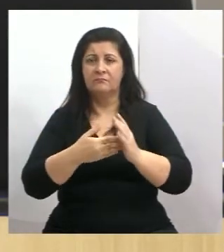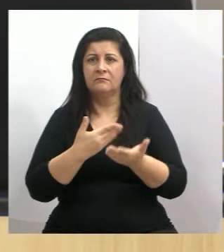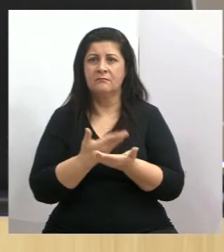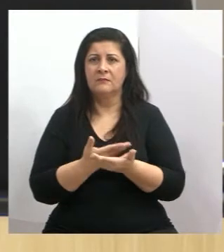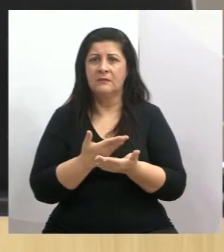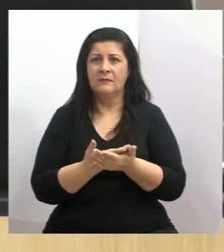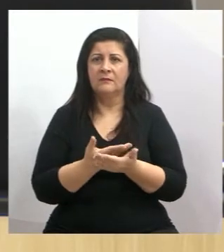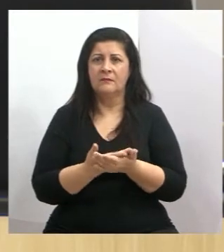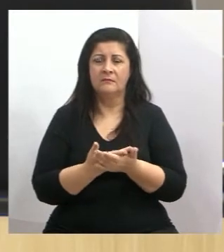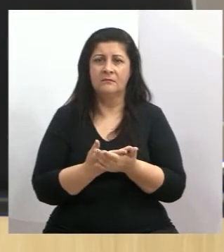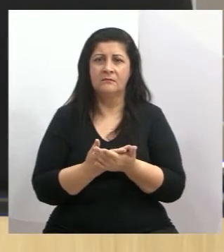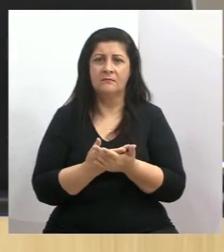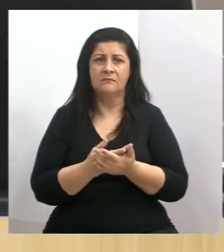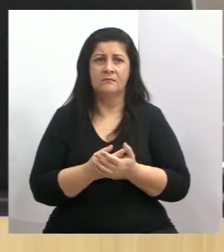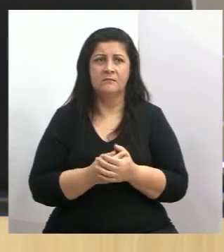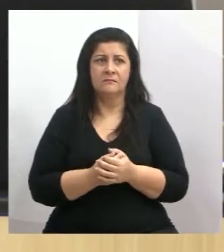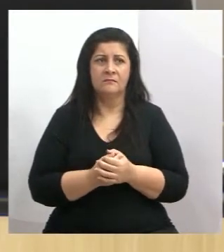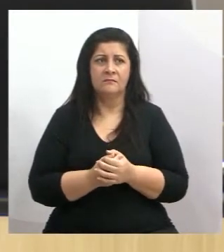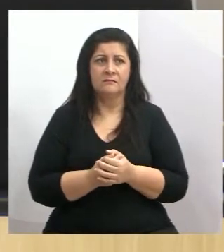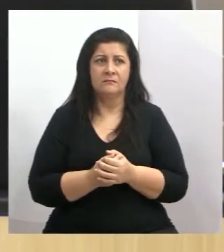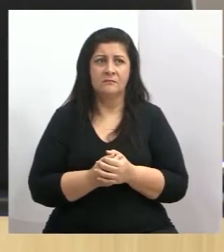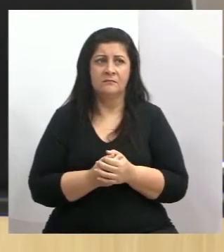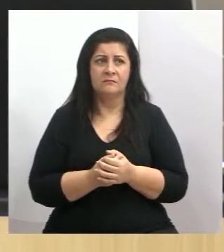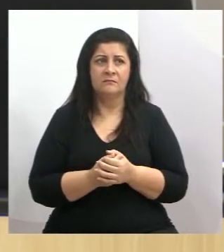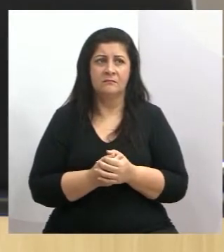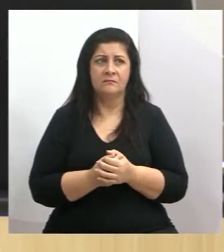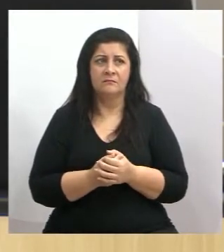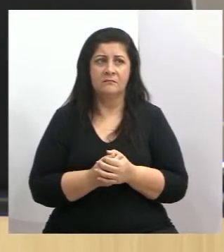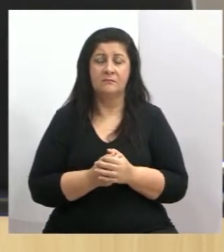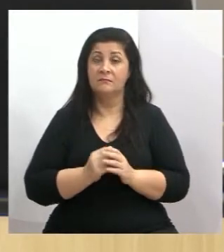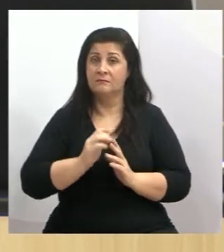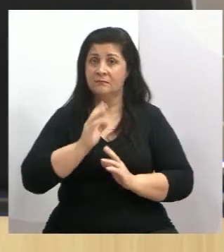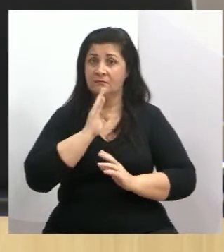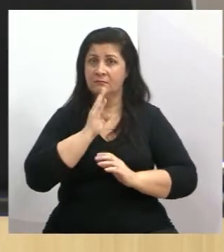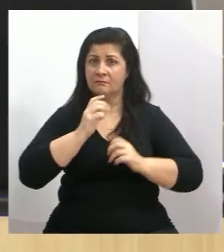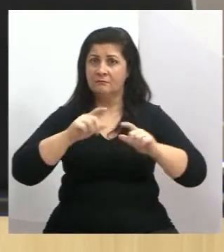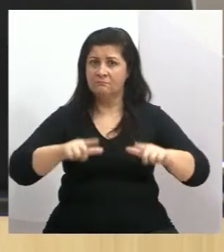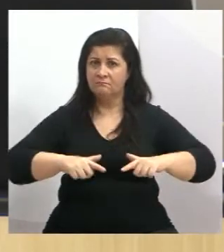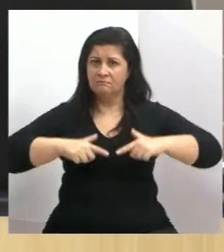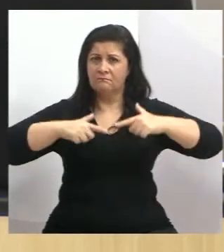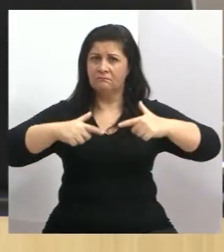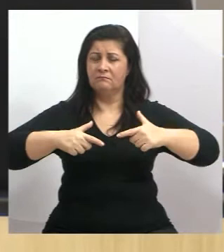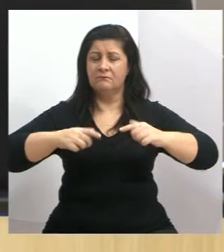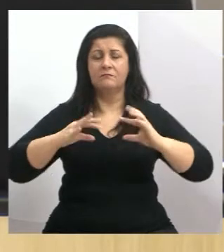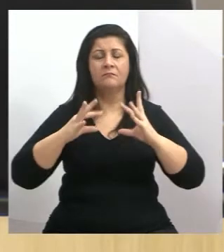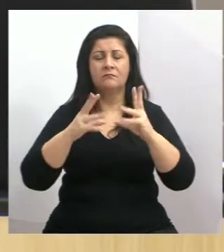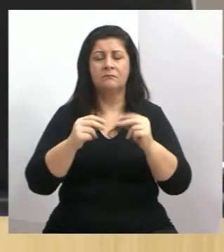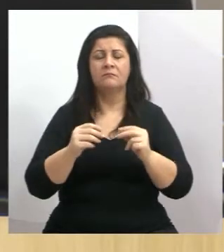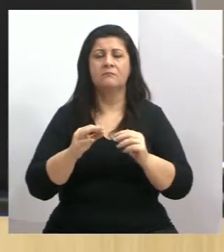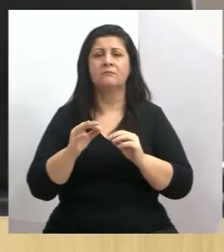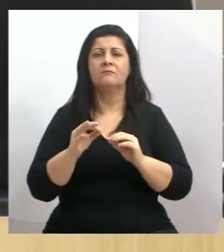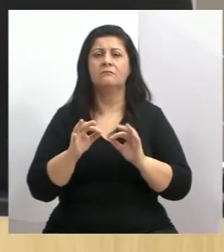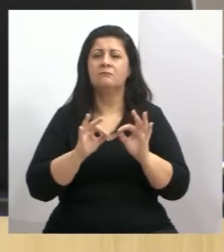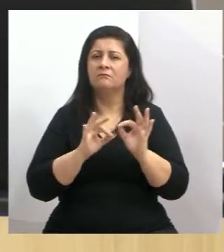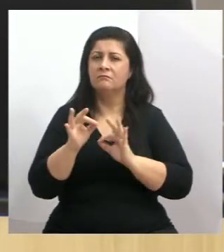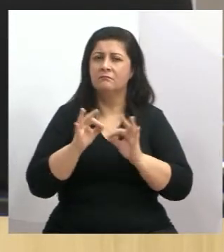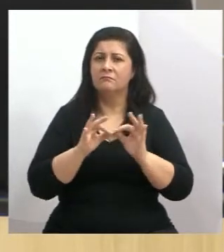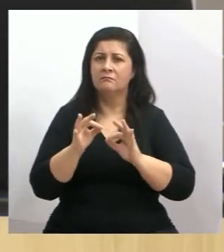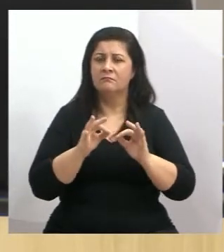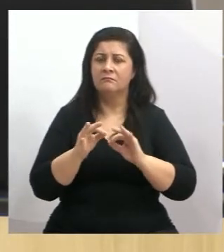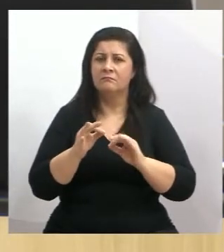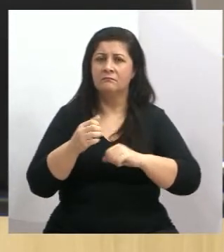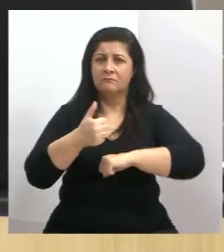Brasil registramos dessa homenagem em reconhecimento ao esforço e dedicação daqueles que se preparam para exercer profissões